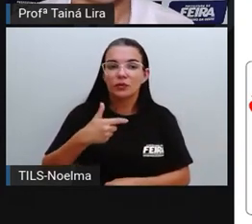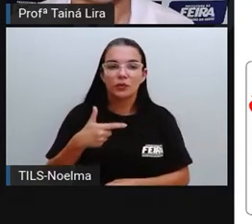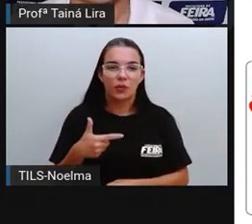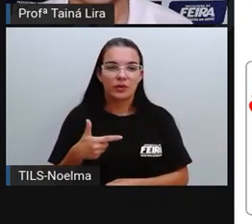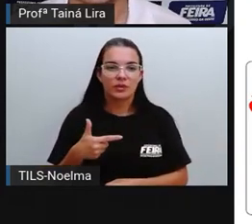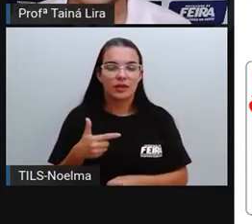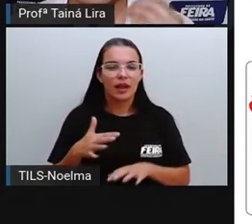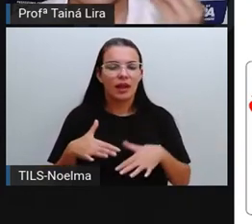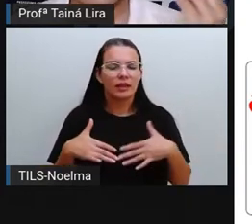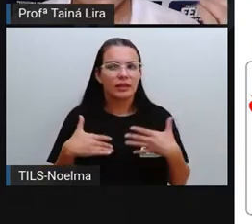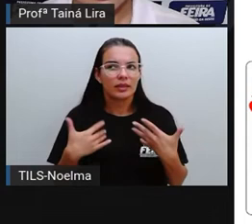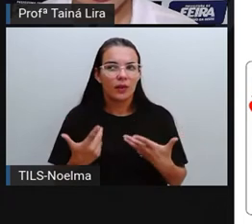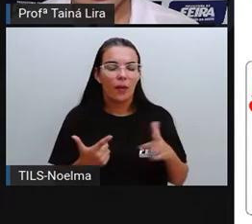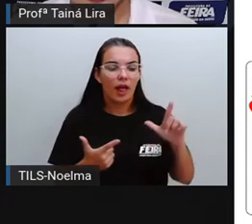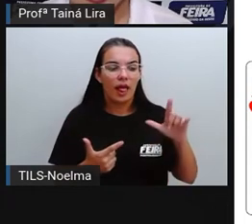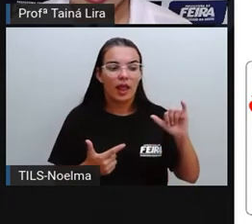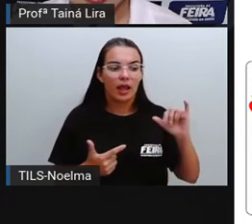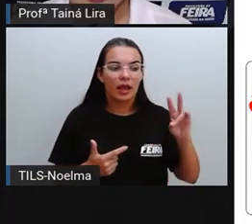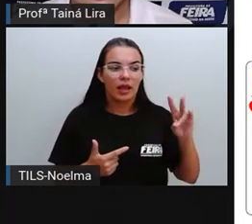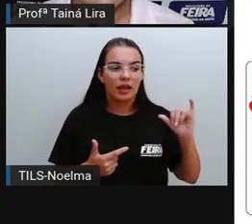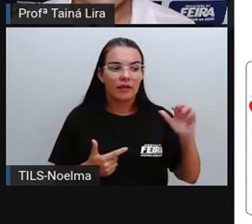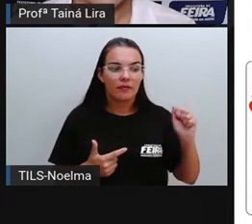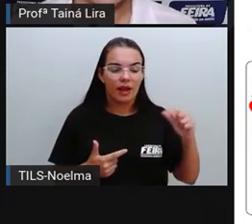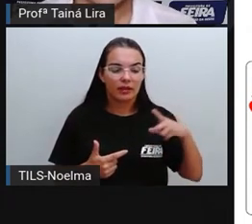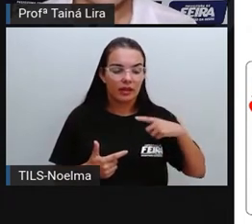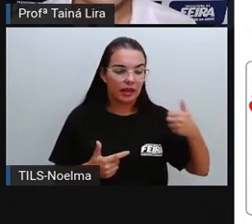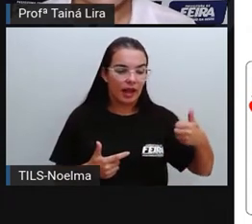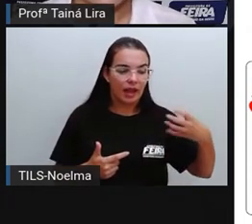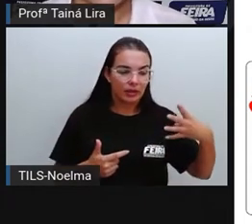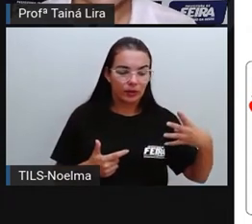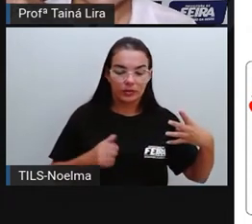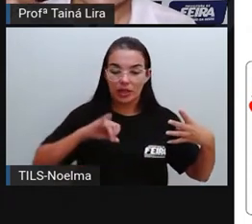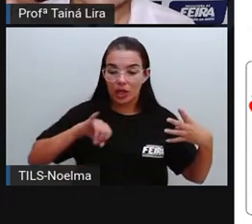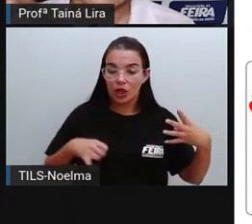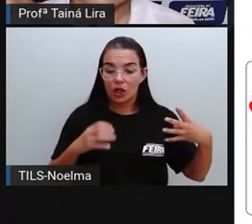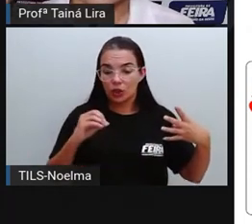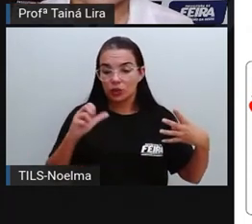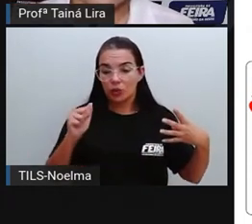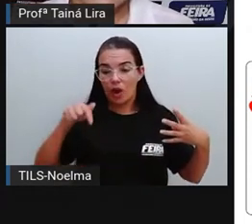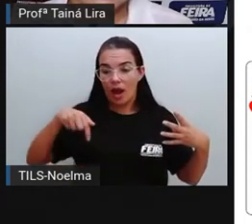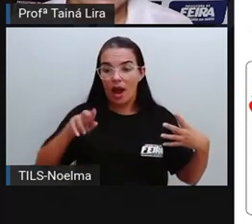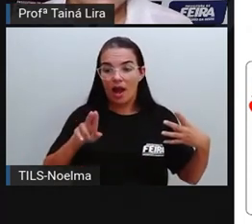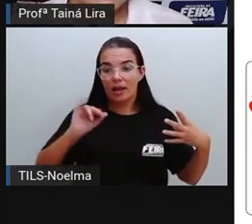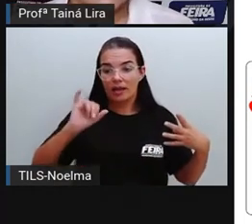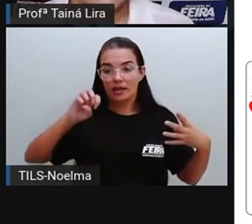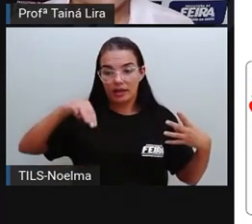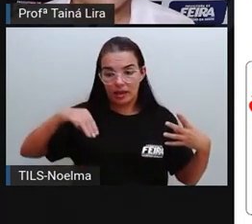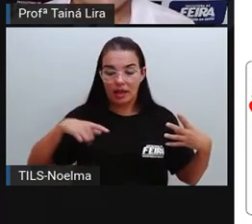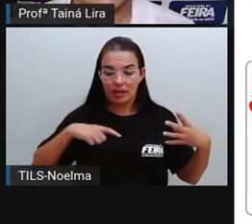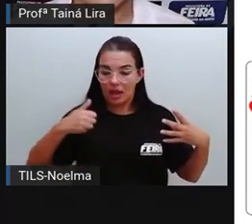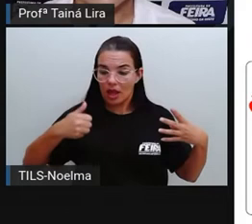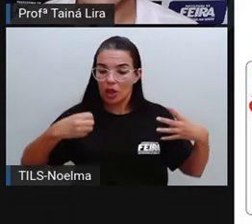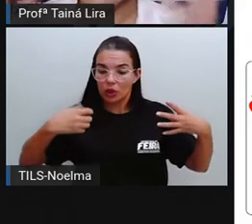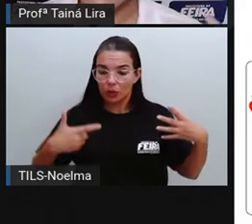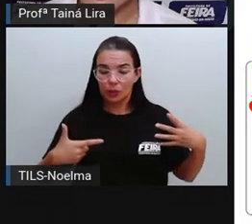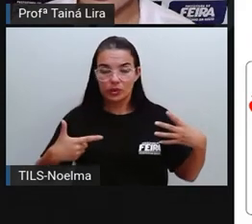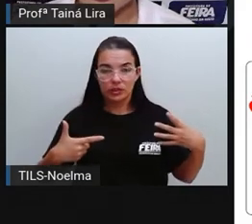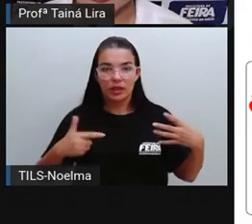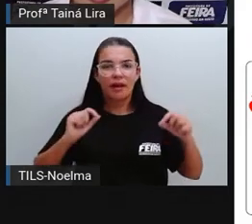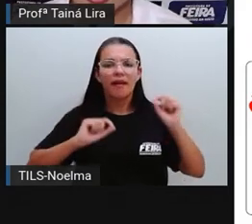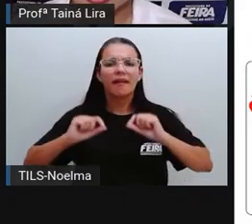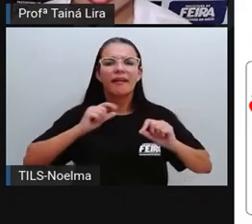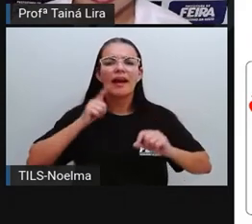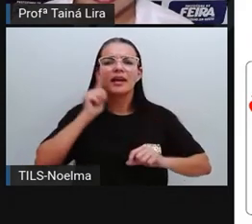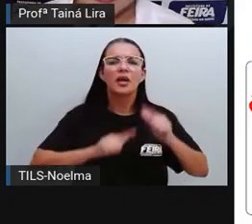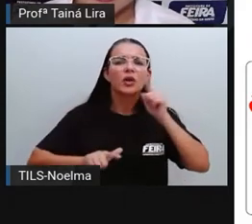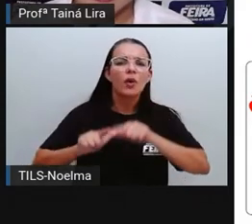12. Então, Lívia tem 14 pontos e Joaquim tem 12 pontos. Quem foi que ganhou